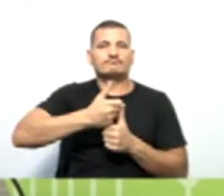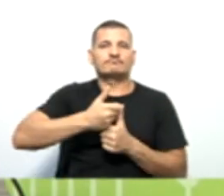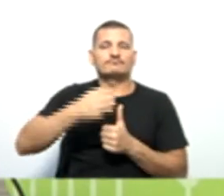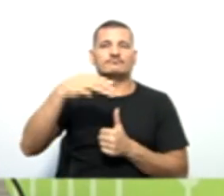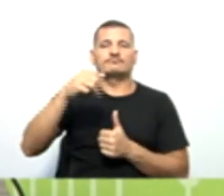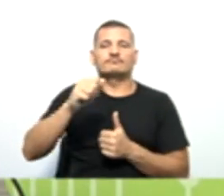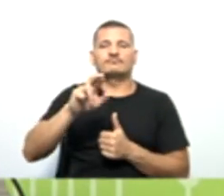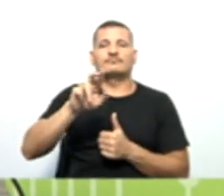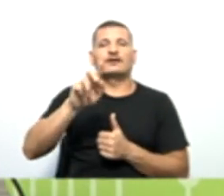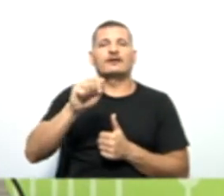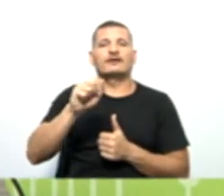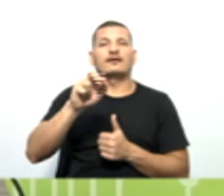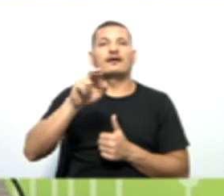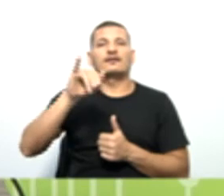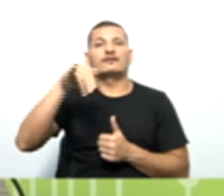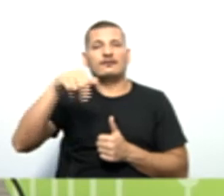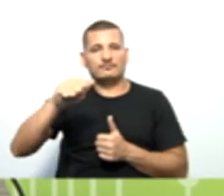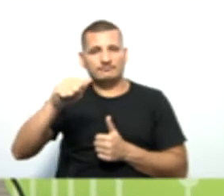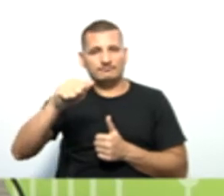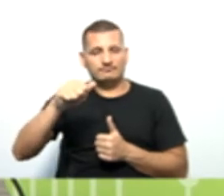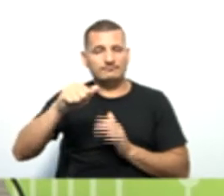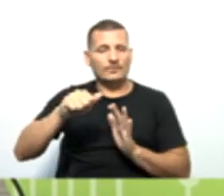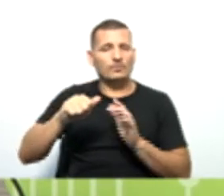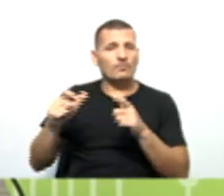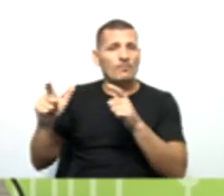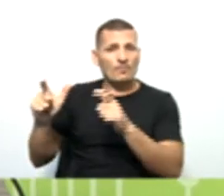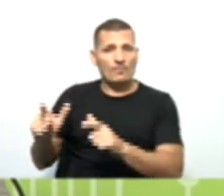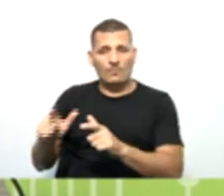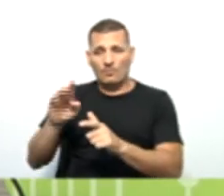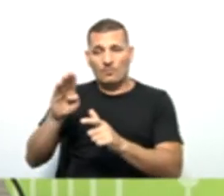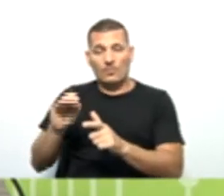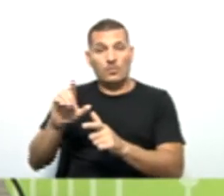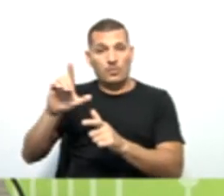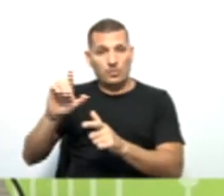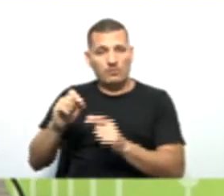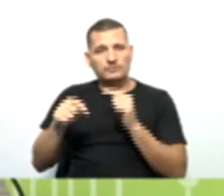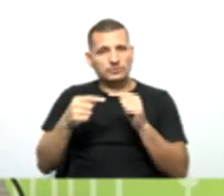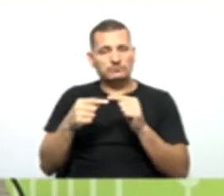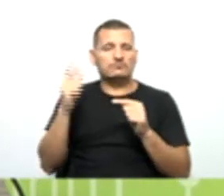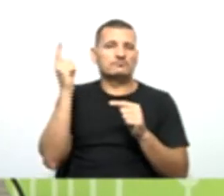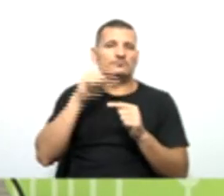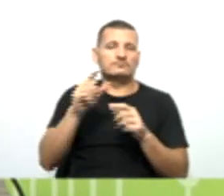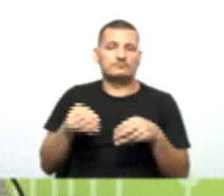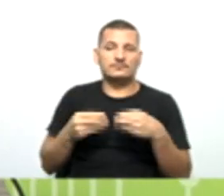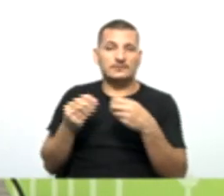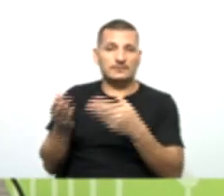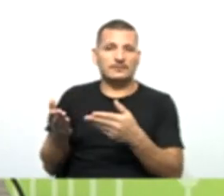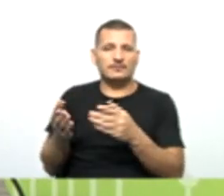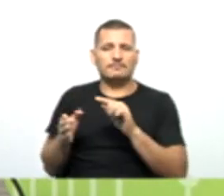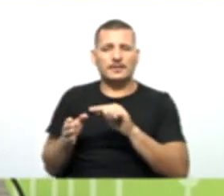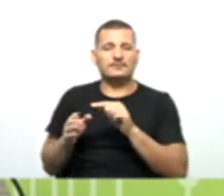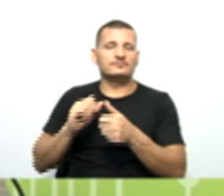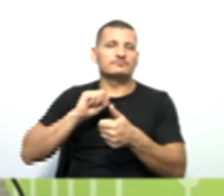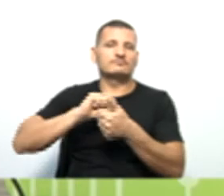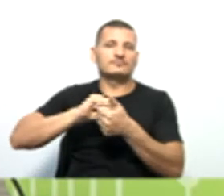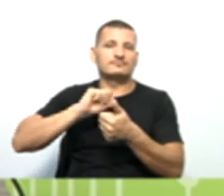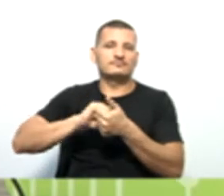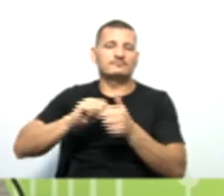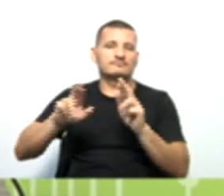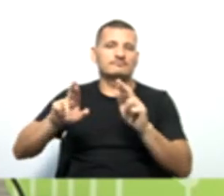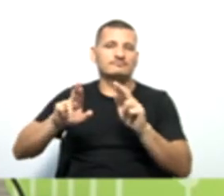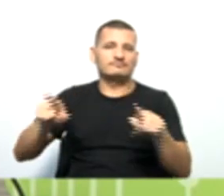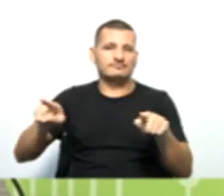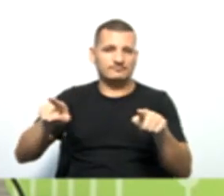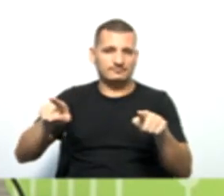margarina. O bolo, que é o nosso objetivo, resultado do nosso projeto, a gente vai conseguir entregar, só que a gente vai entregar com uma qualidade